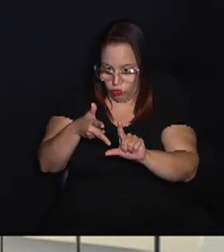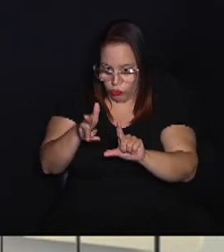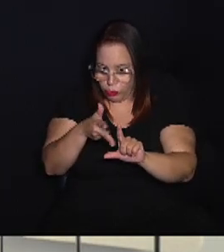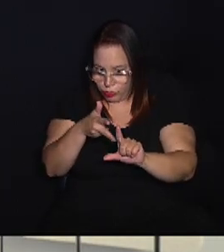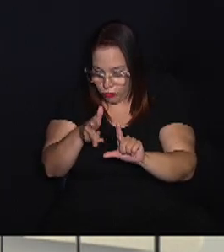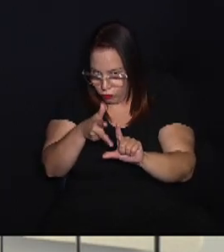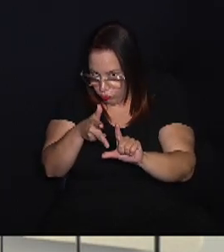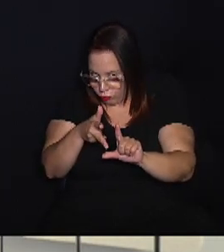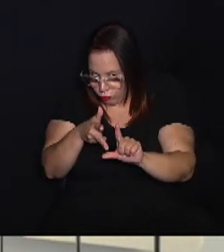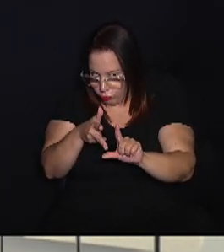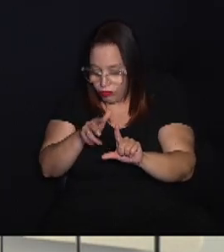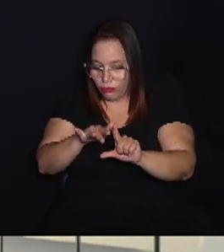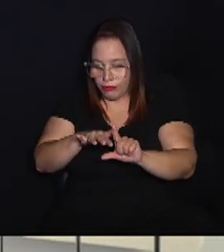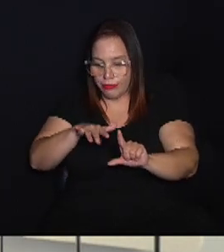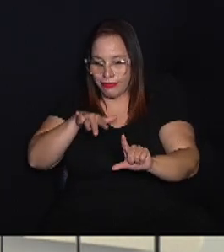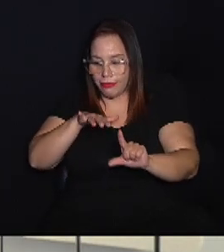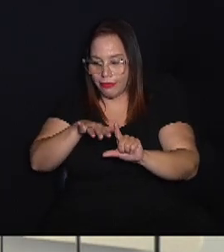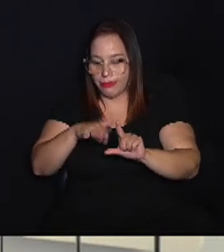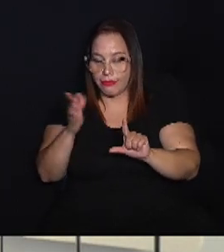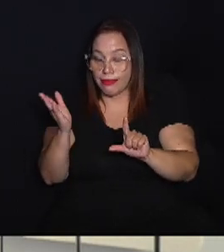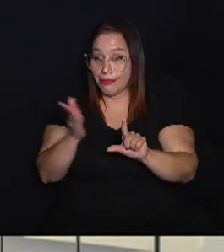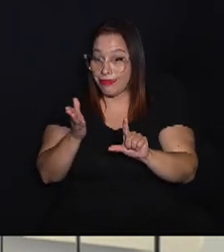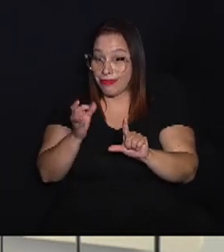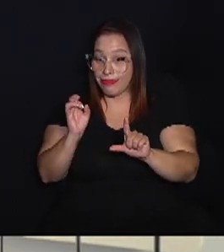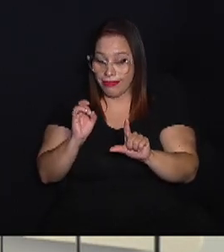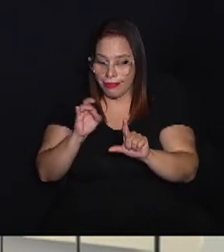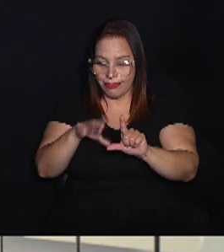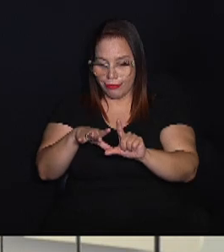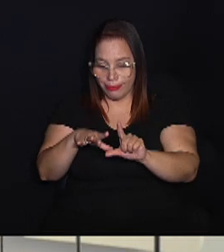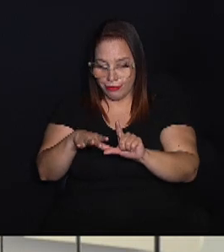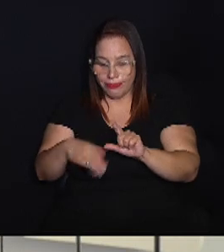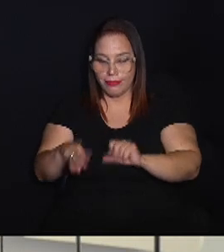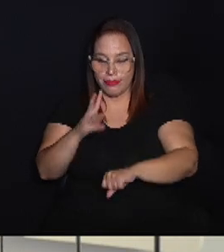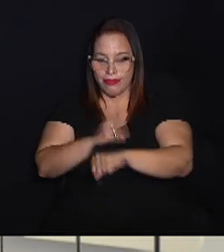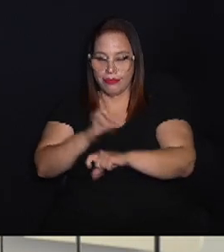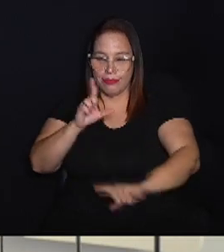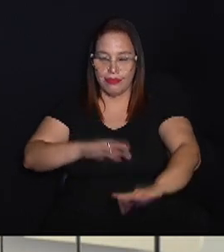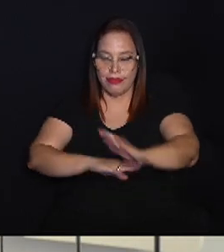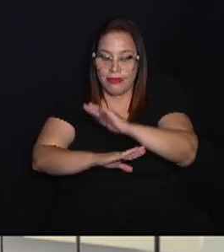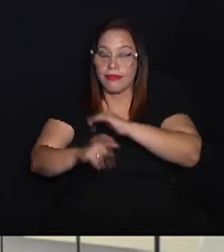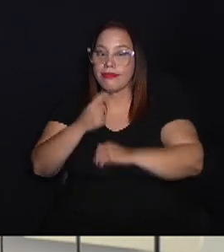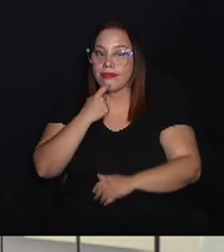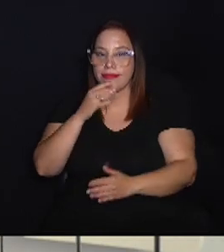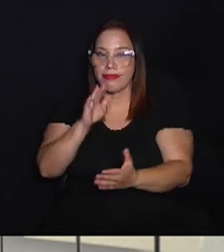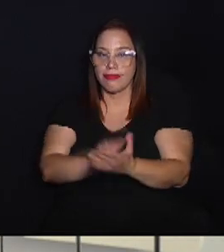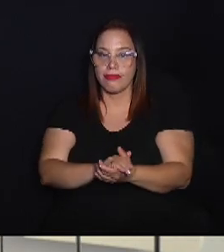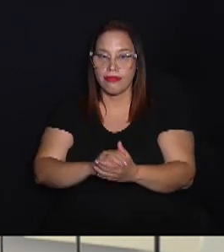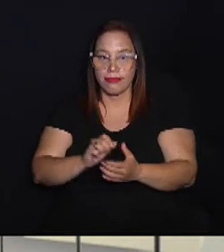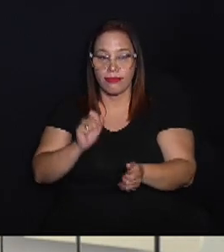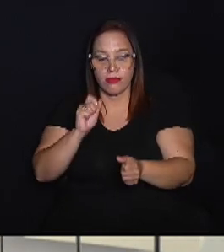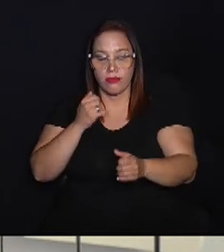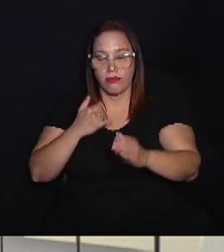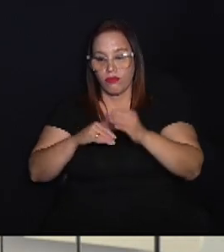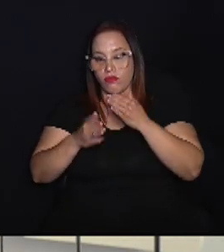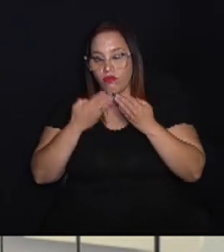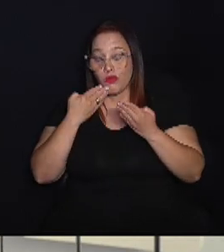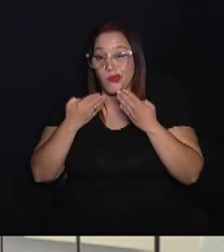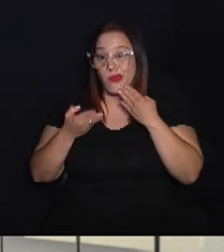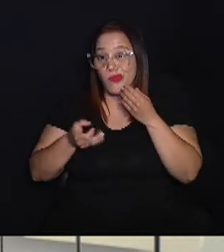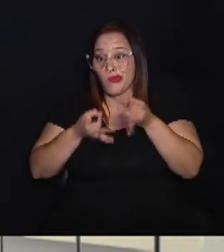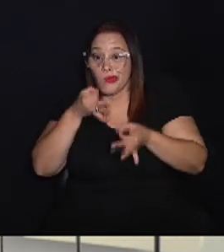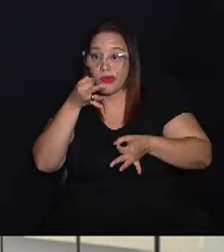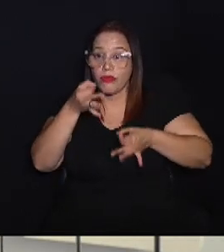para este QR Code, já aparece uma mensagem na sua tela. O WhatsApp da TV Câmara Campinas, você aperta e pode enviar o